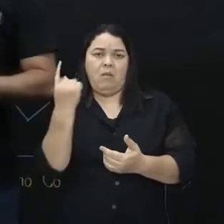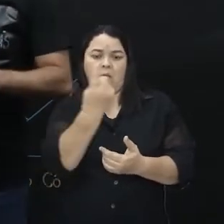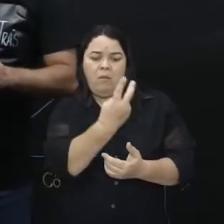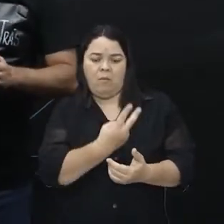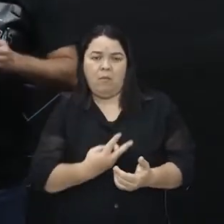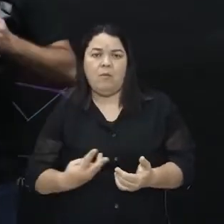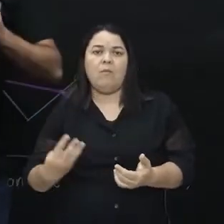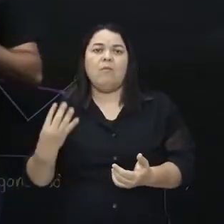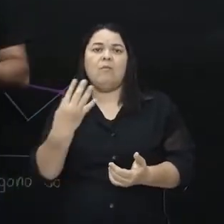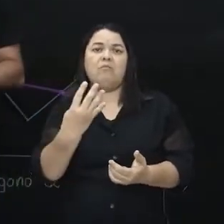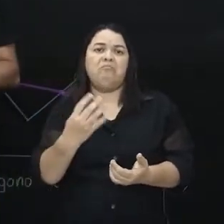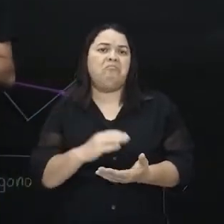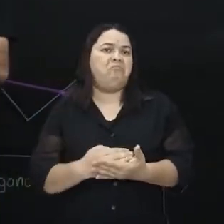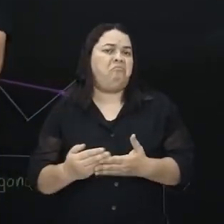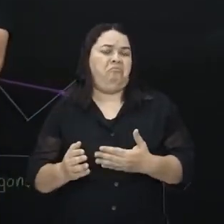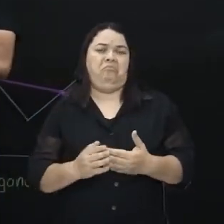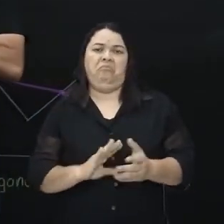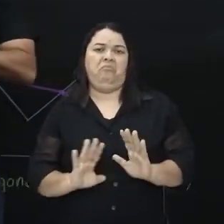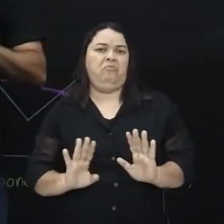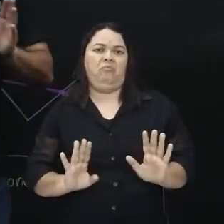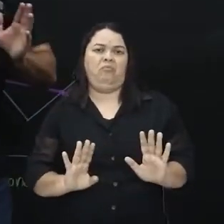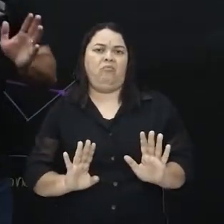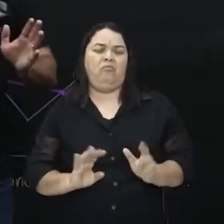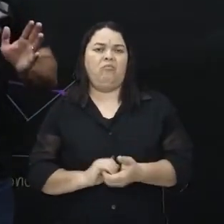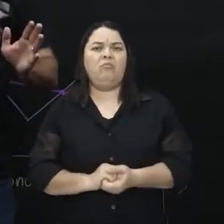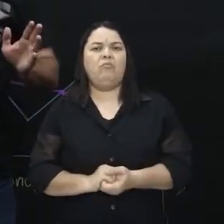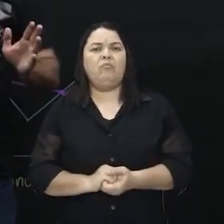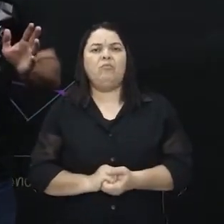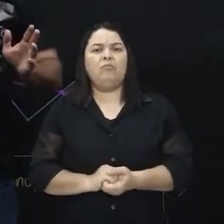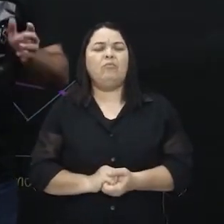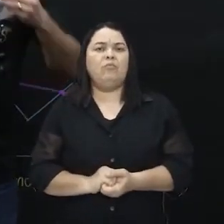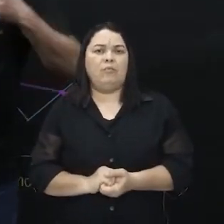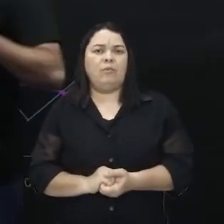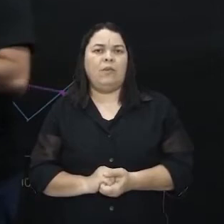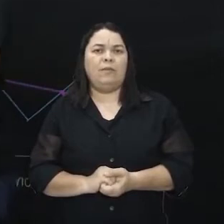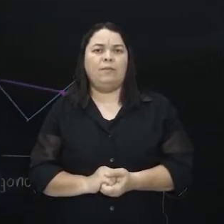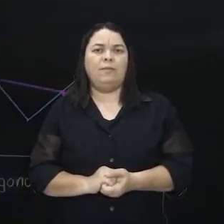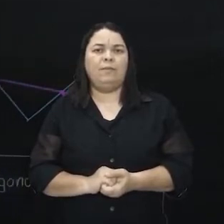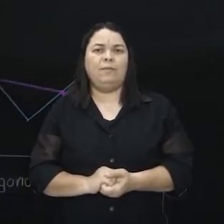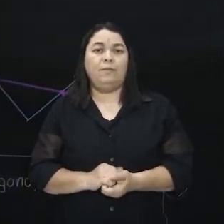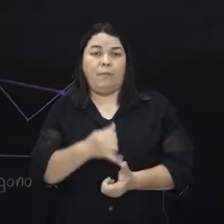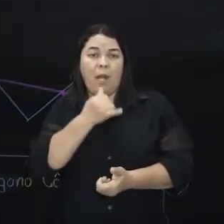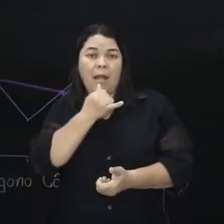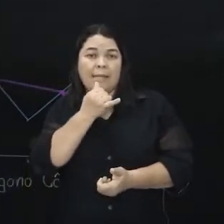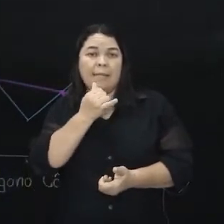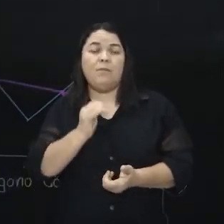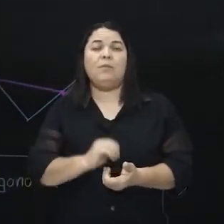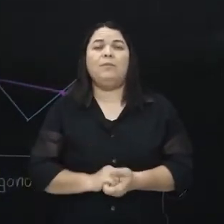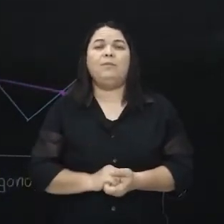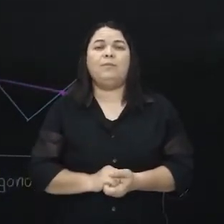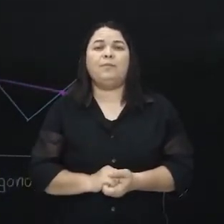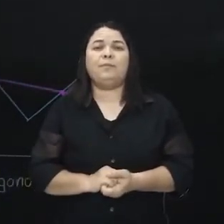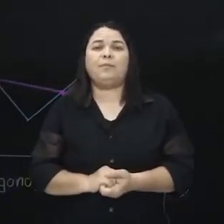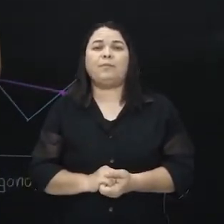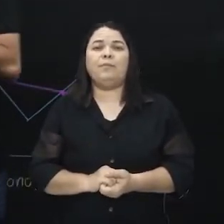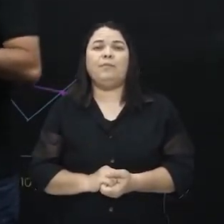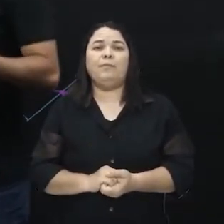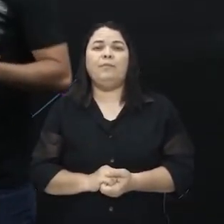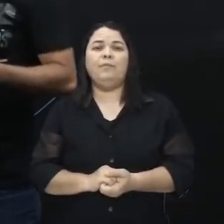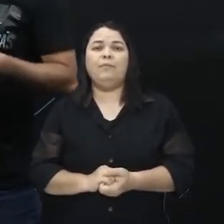a classificação e a nomenclatura ela não deixa de existir. Então, por exemplo, eu tenho,